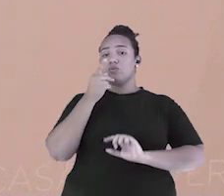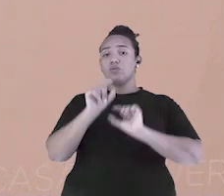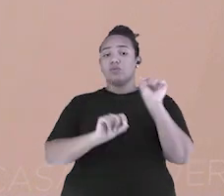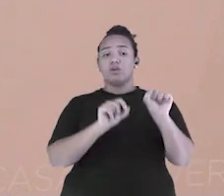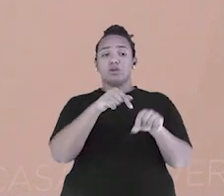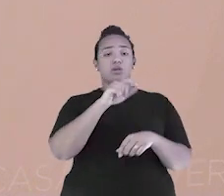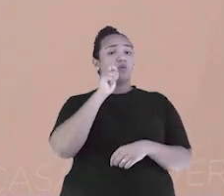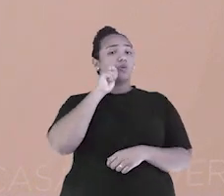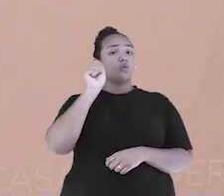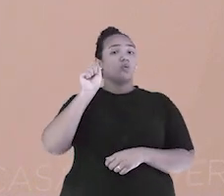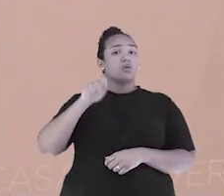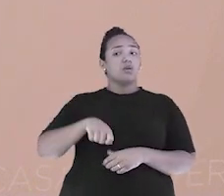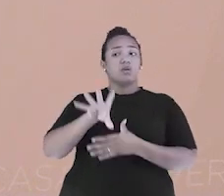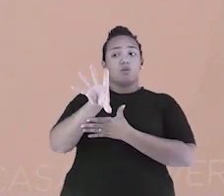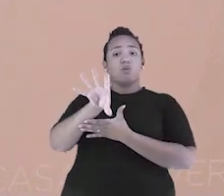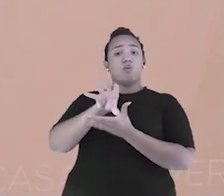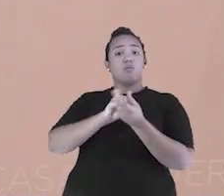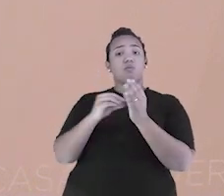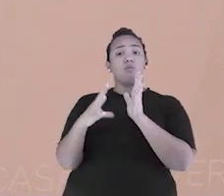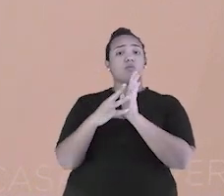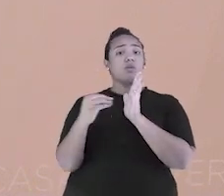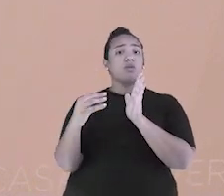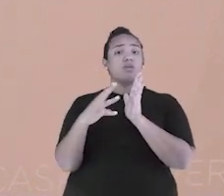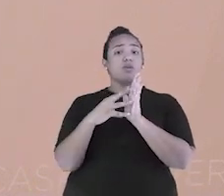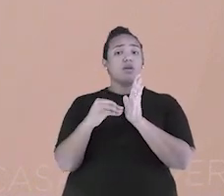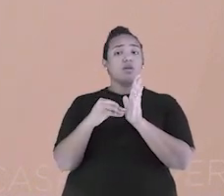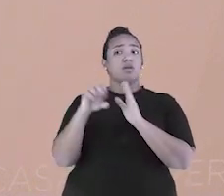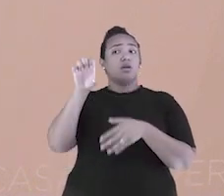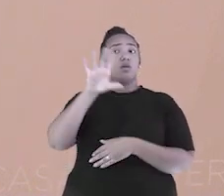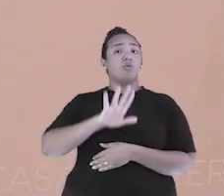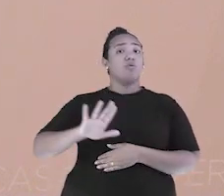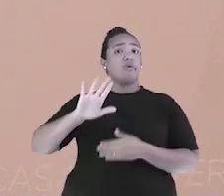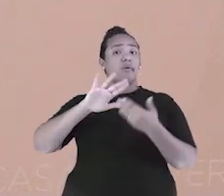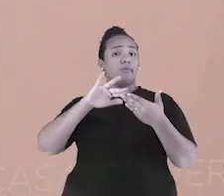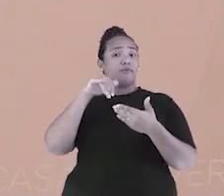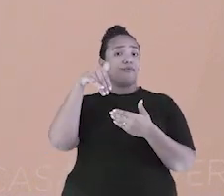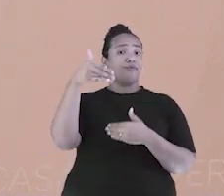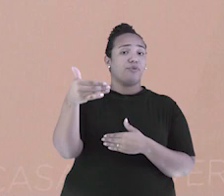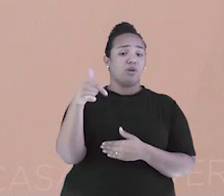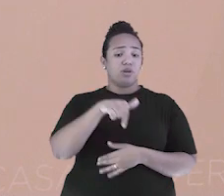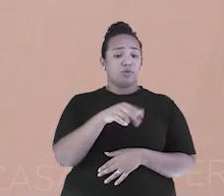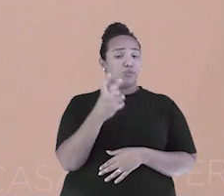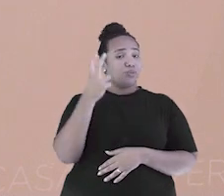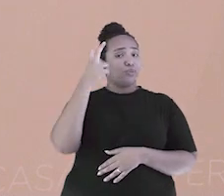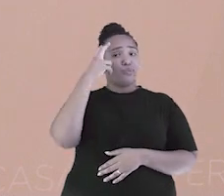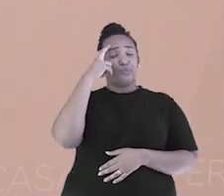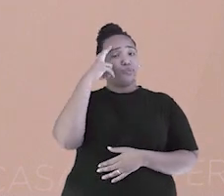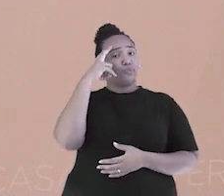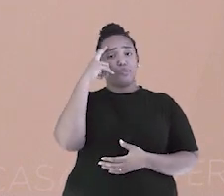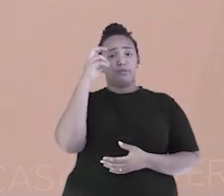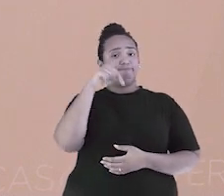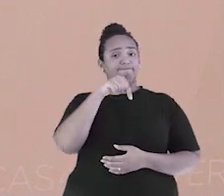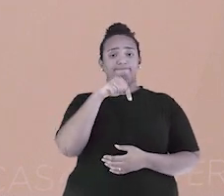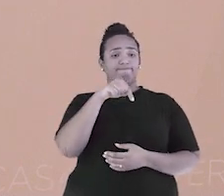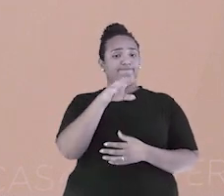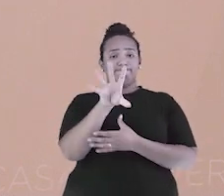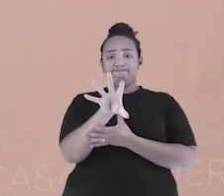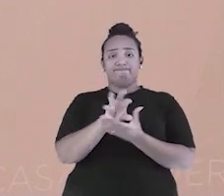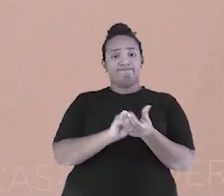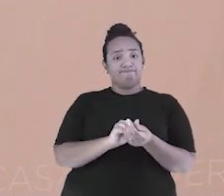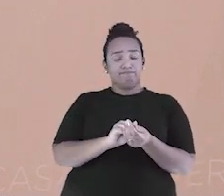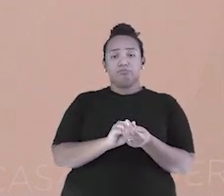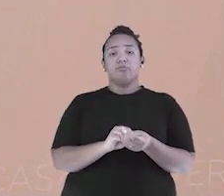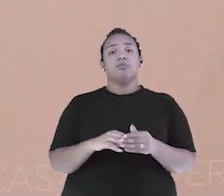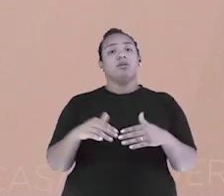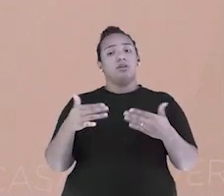país modelos estrangeiros que não faziam parte de sua cultura e que, em tese, a Ucrânia foi criada pela Rússia e que